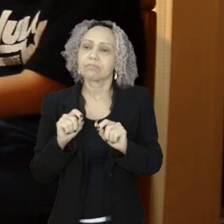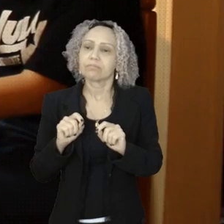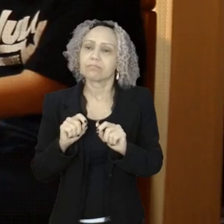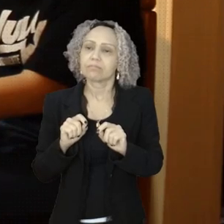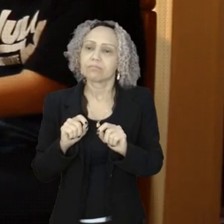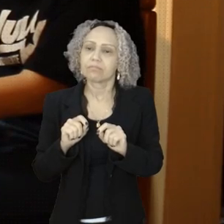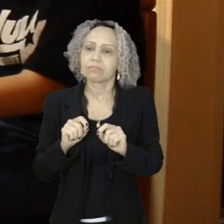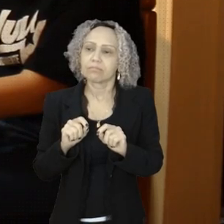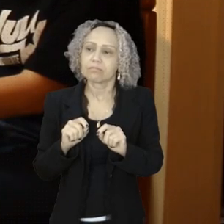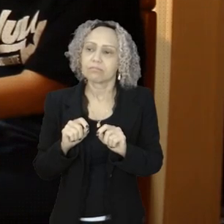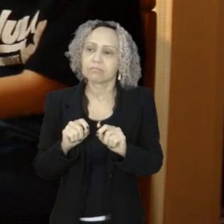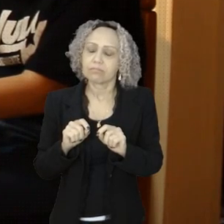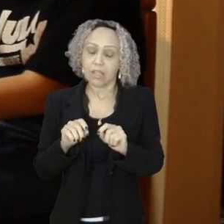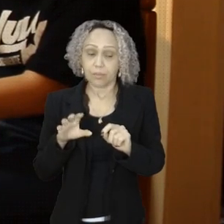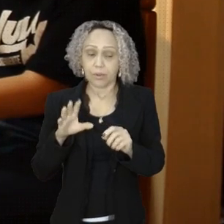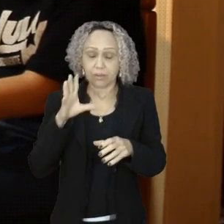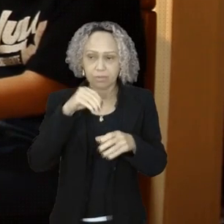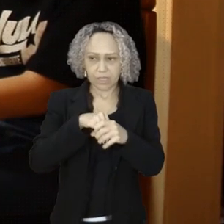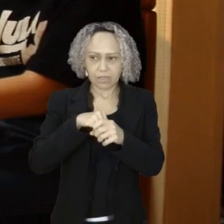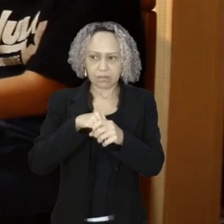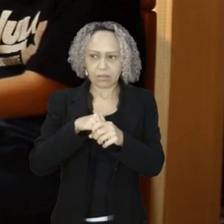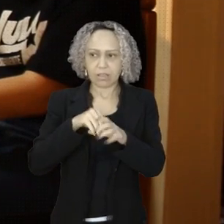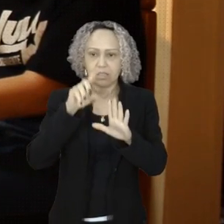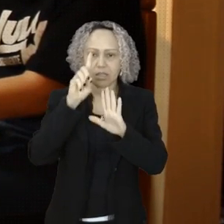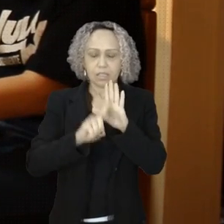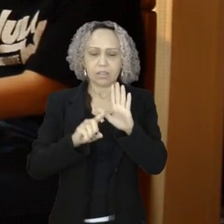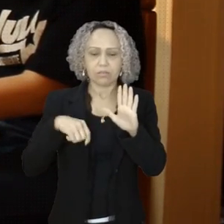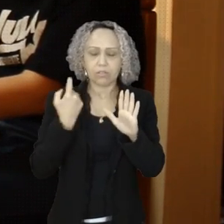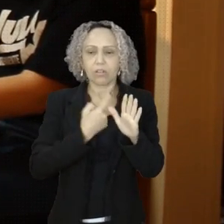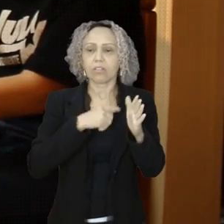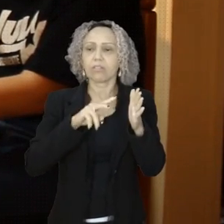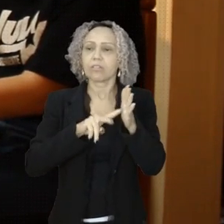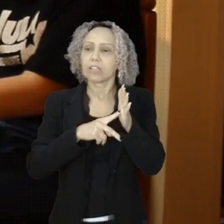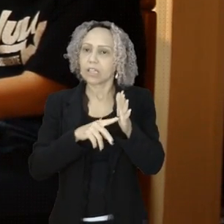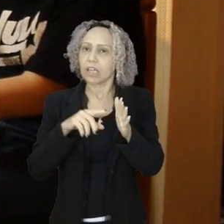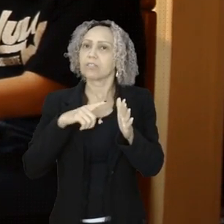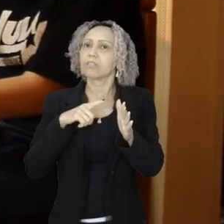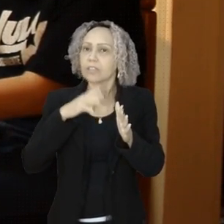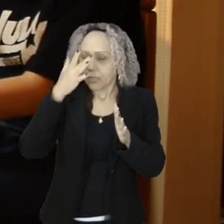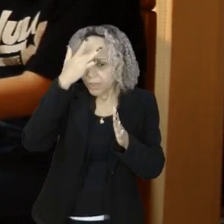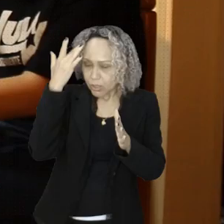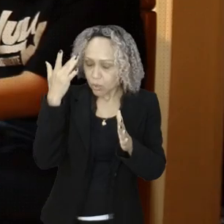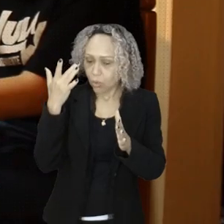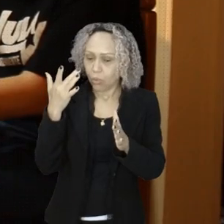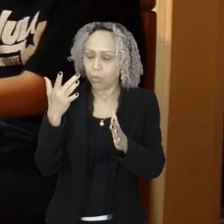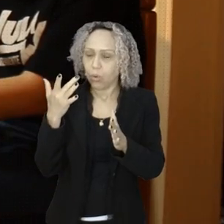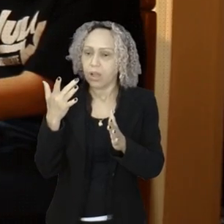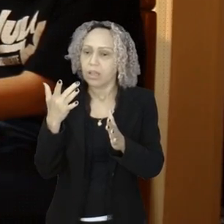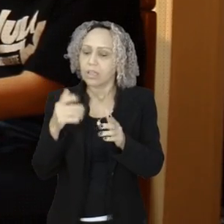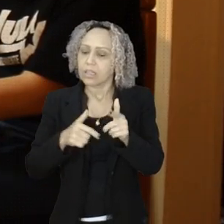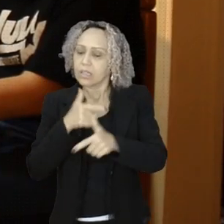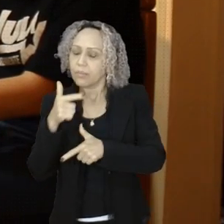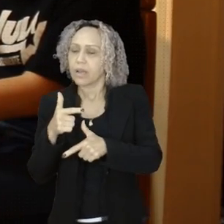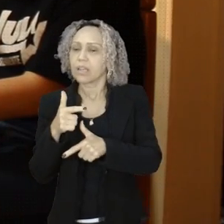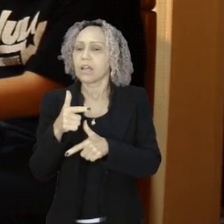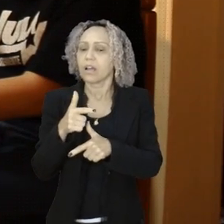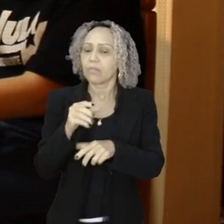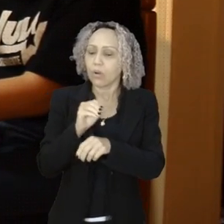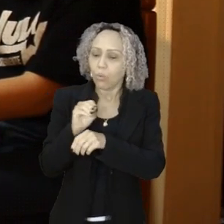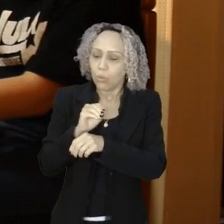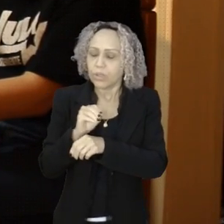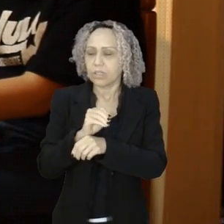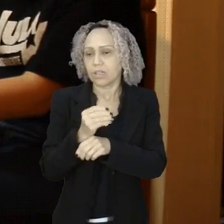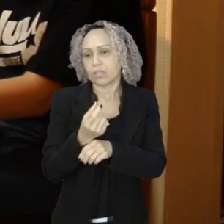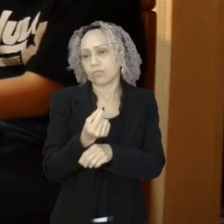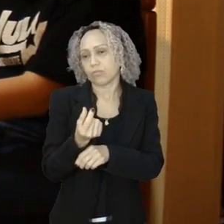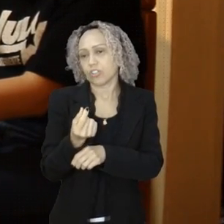na direção do nosso sindicato, não é? Tesoureira do sindicato, não é? Que garantiu que